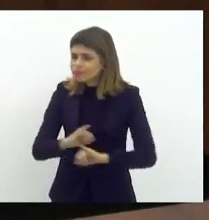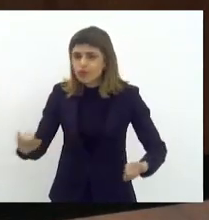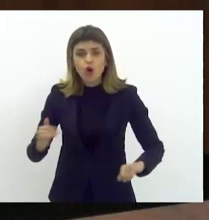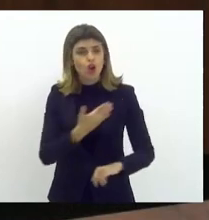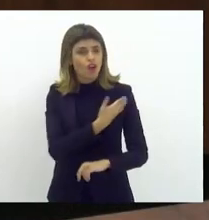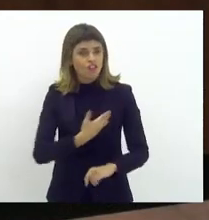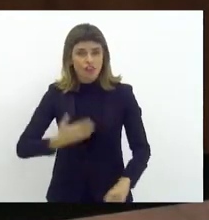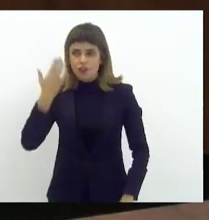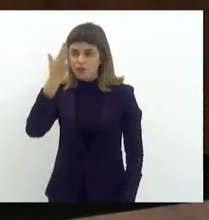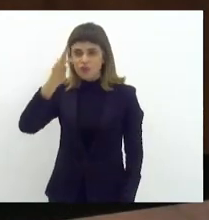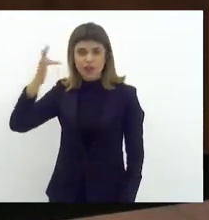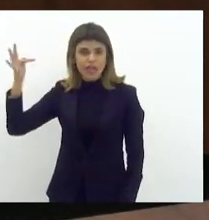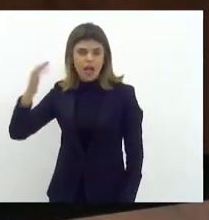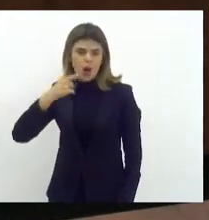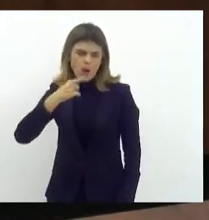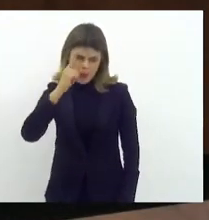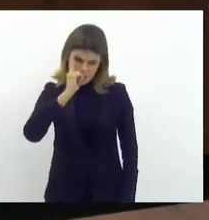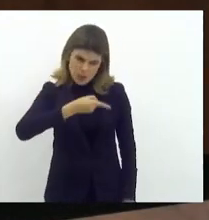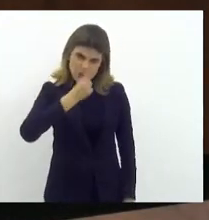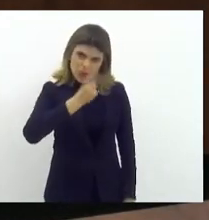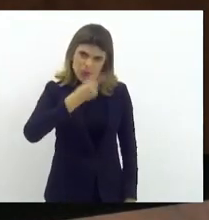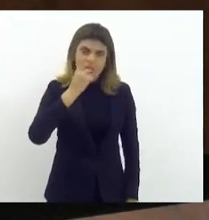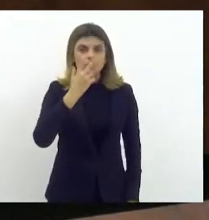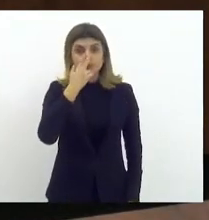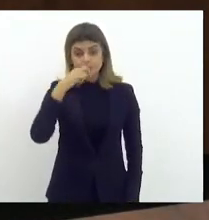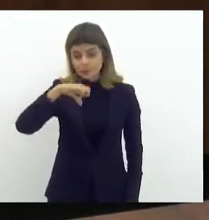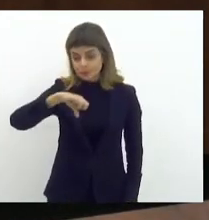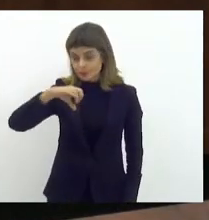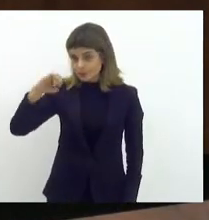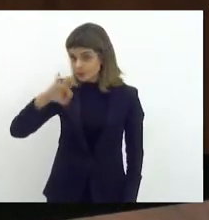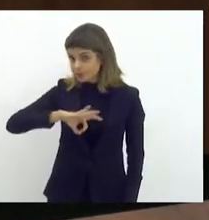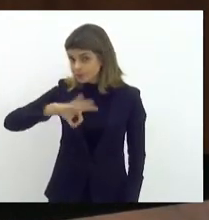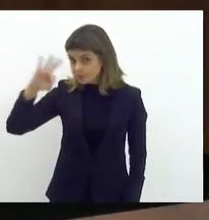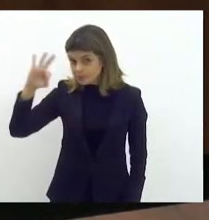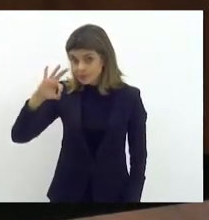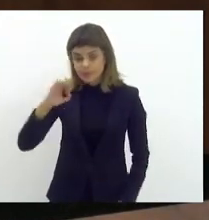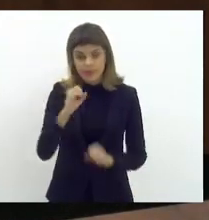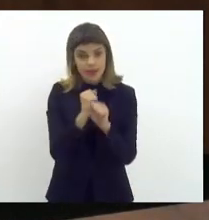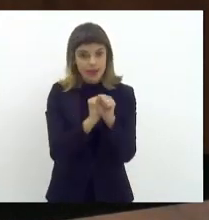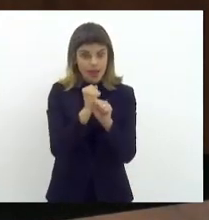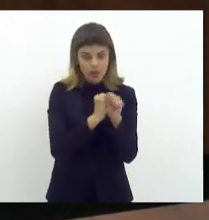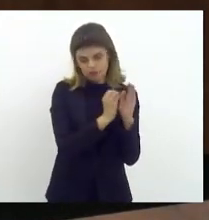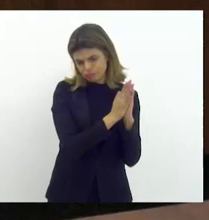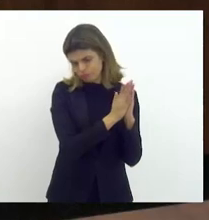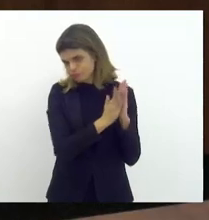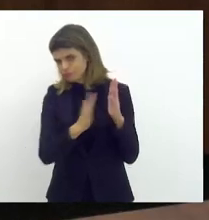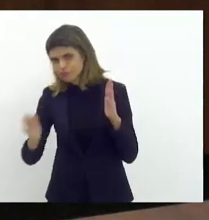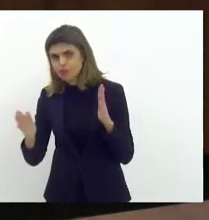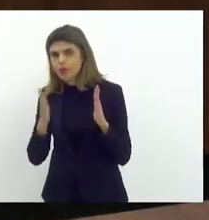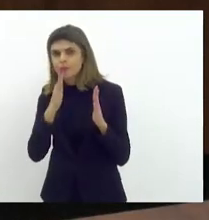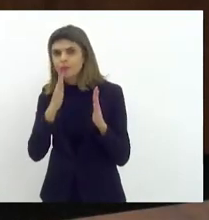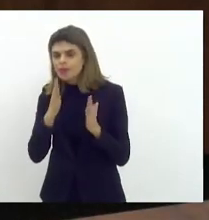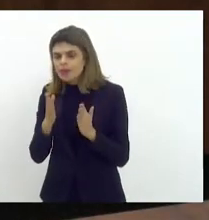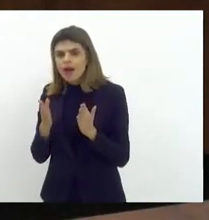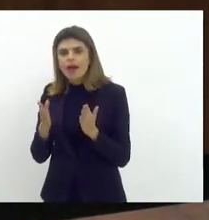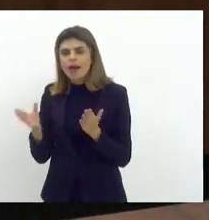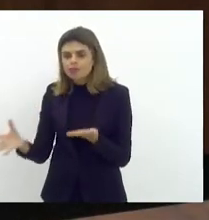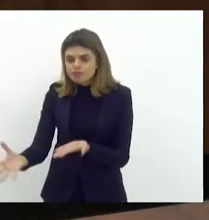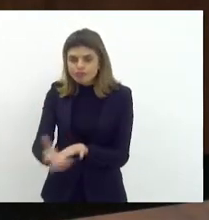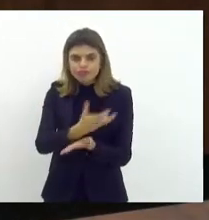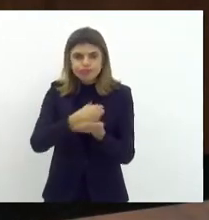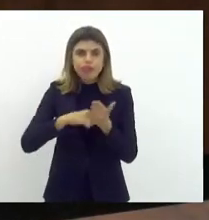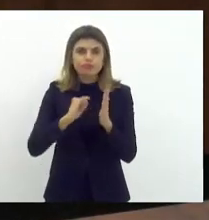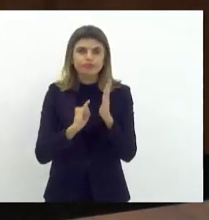Governo Federal mais de 90% em média durante os anos do jecolimentos de tributos